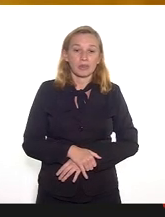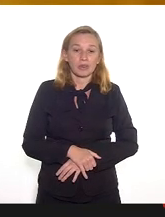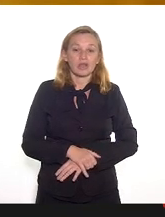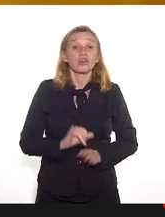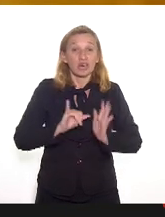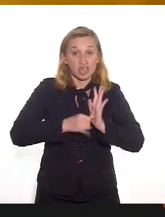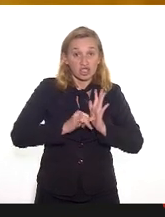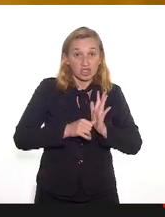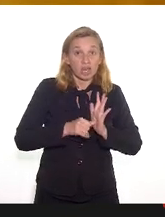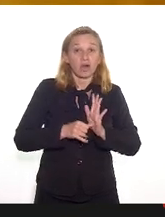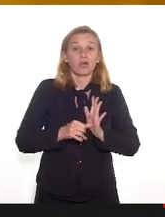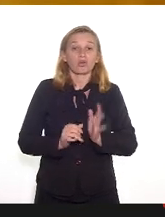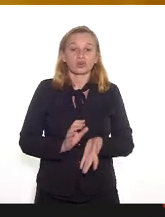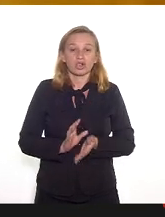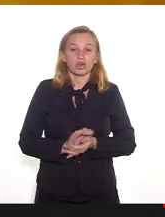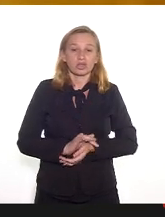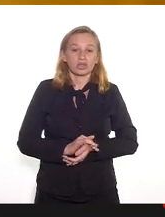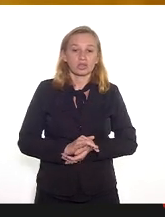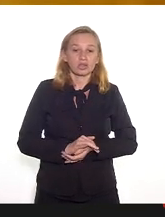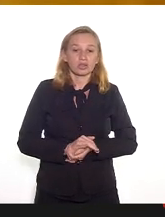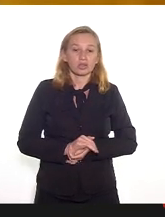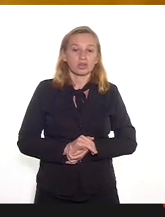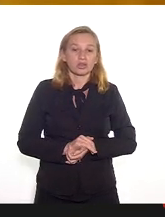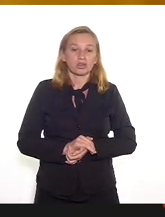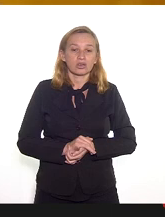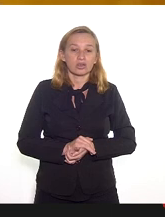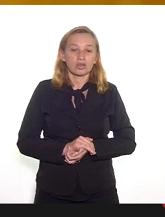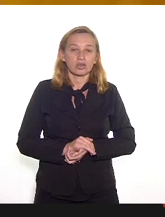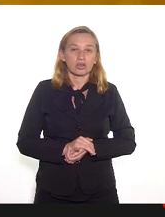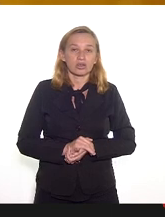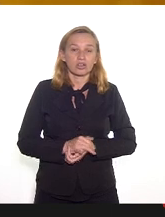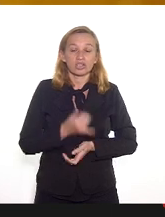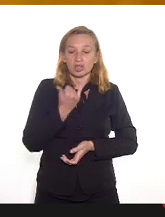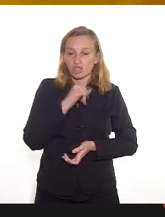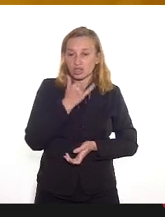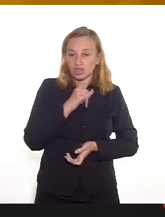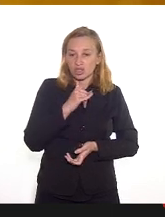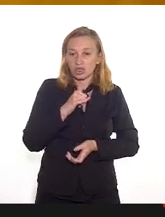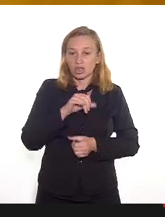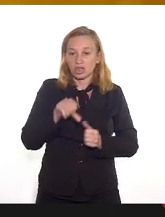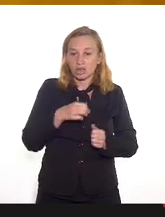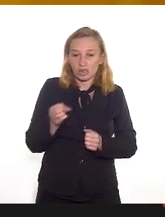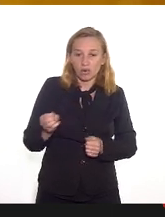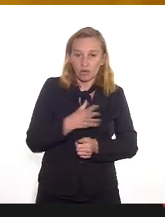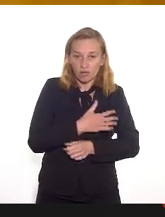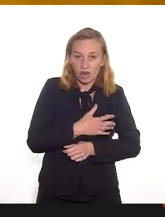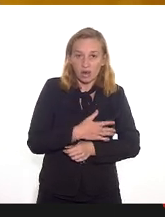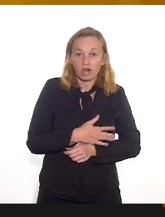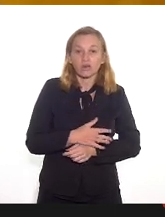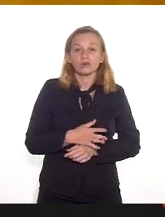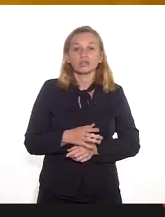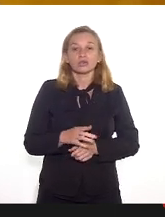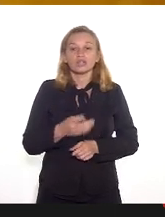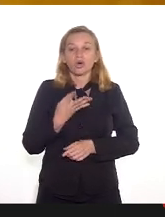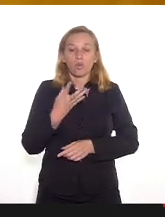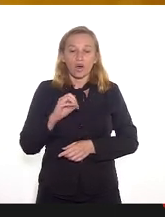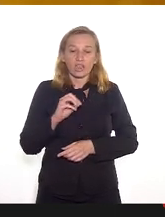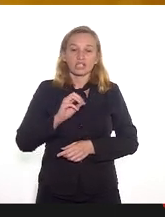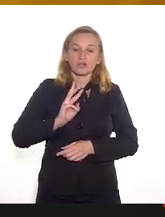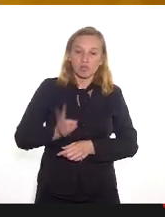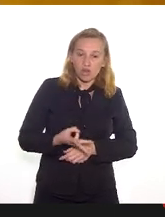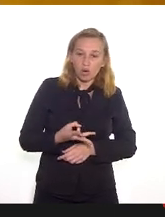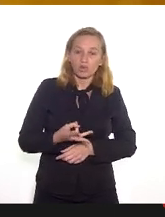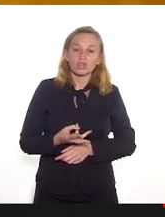editais abertos, como um edital de energias renováveis, também da ordem de perto de 40 milhões, outro